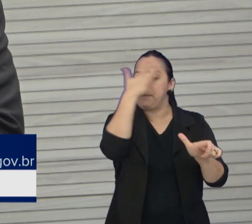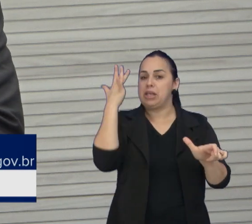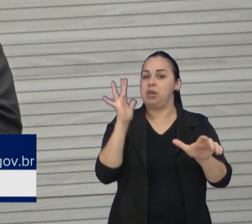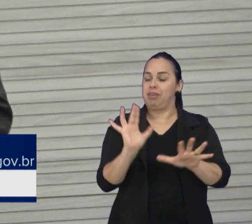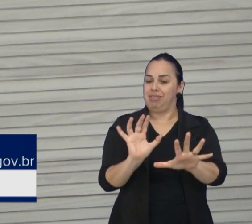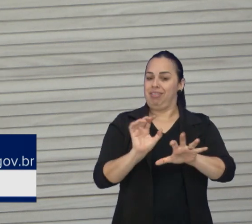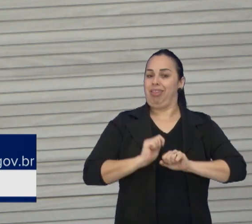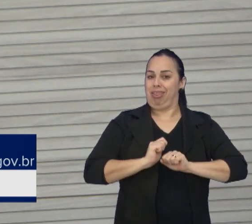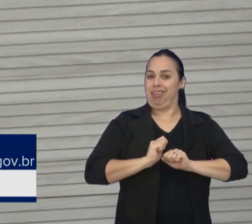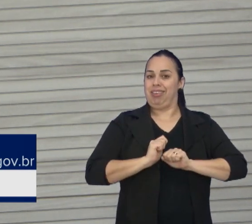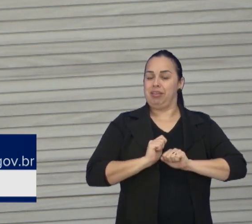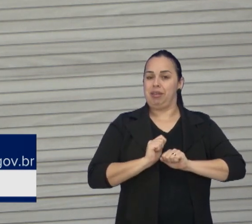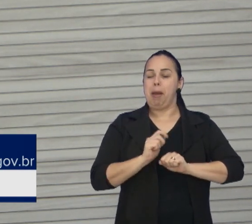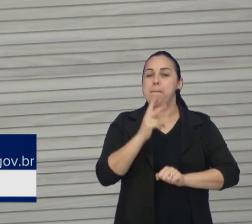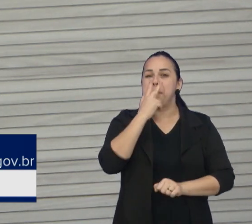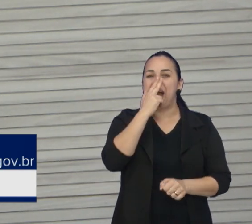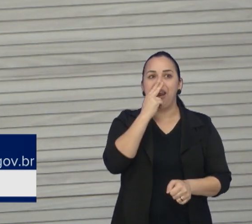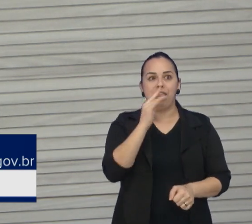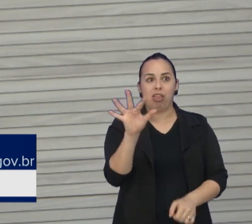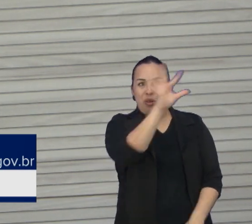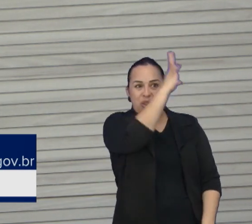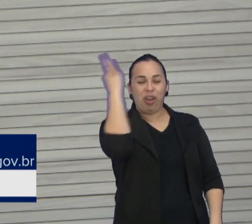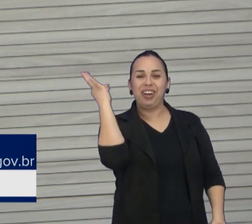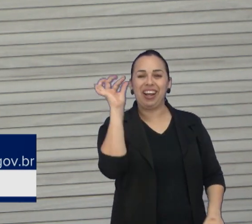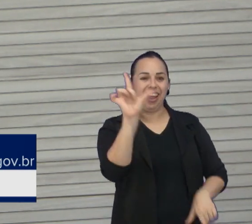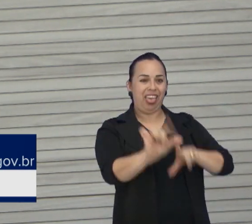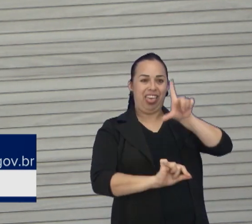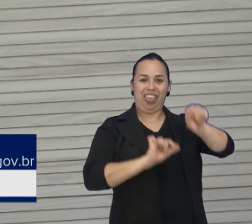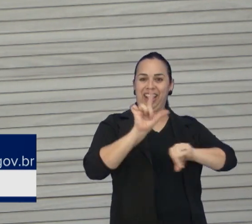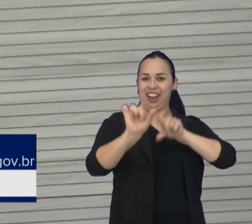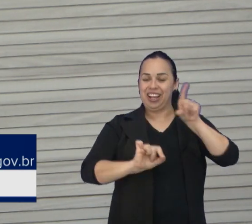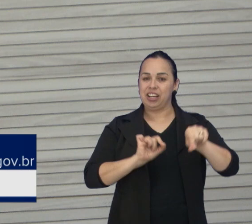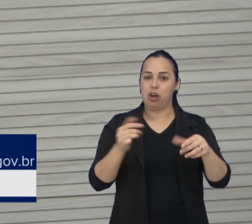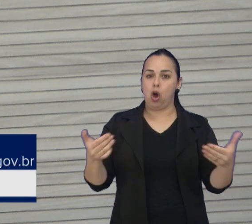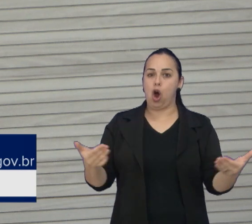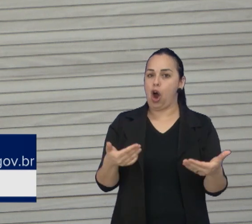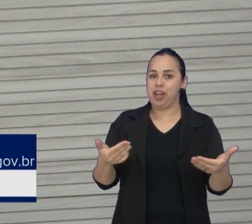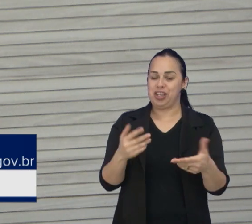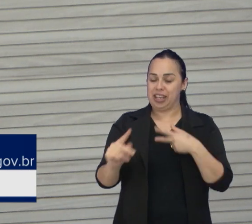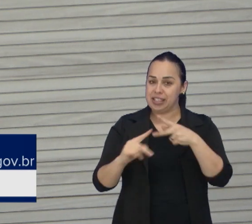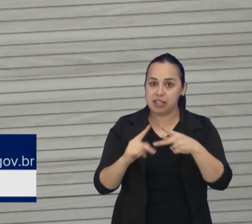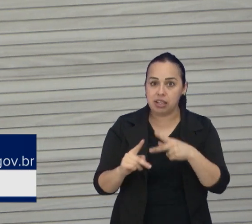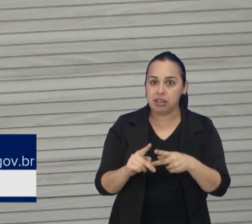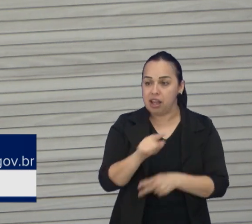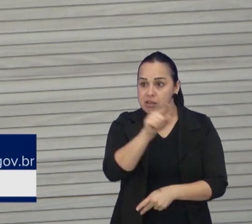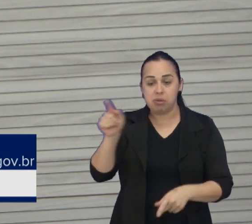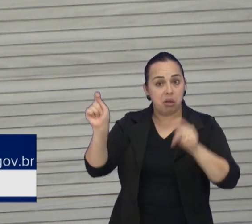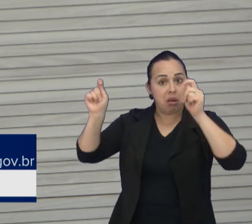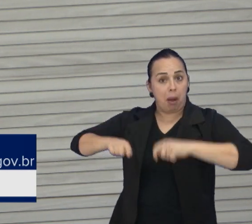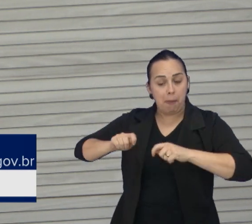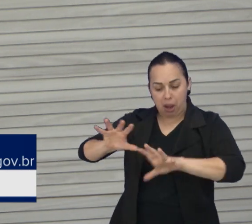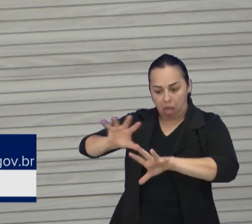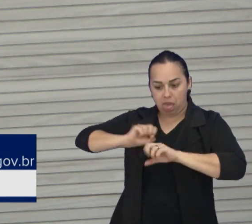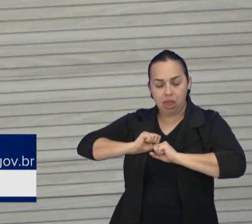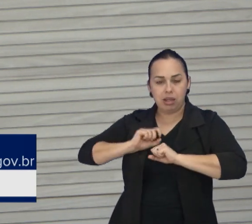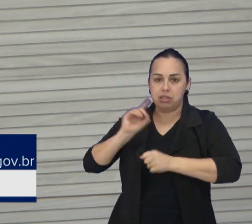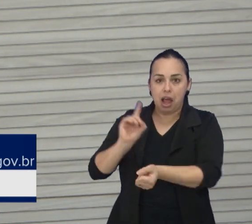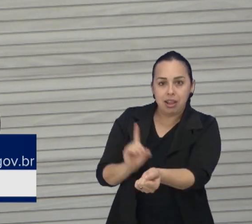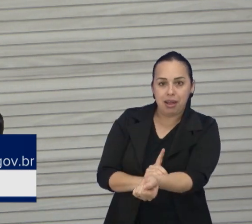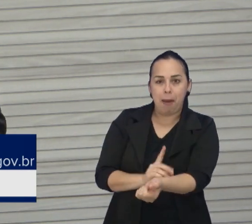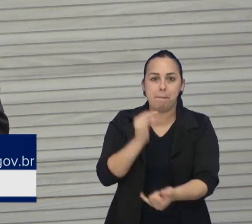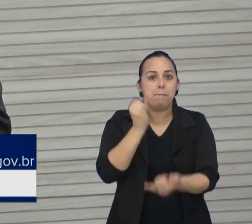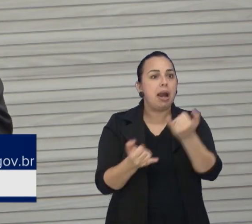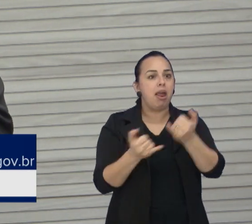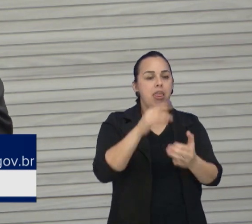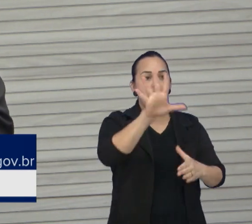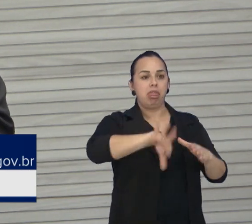está... É um sorteio, né, vereadora Dulce Rita? Hoje, em São José dos Campos, é um sorteio você... É um sorteio para